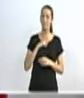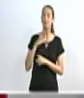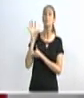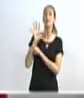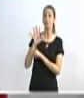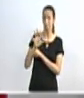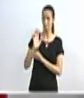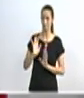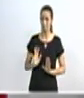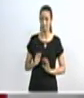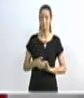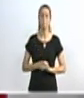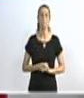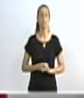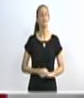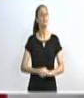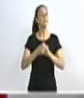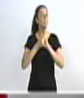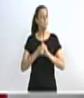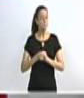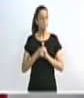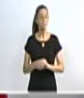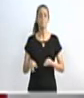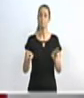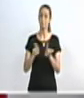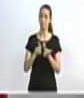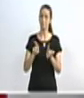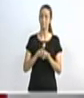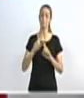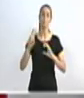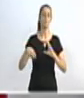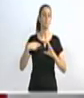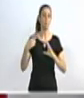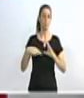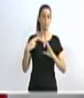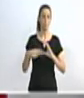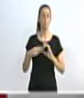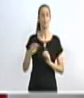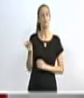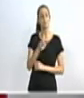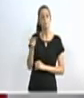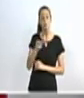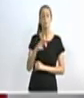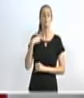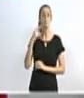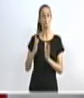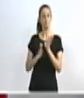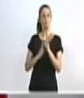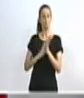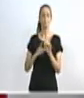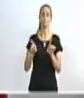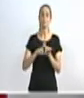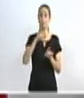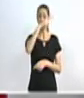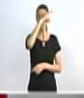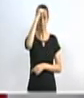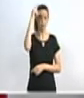quero parabenizar também a Câmara de Vereadores, aos proponentes, a Prefeitura